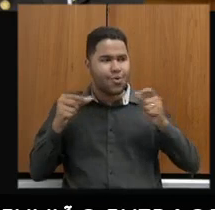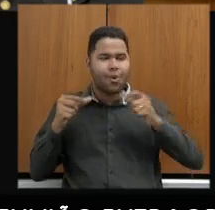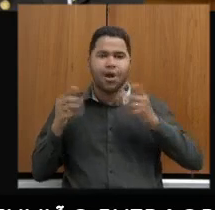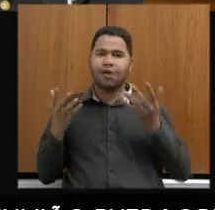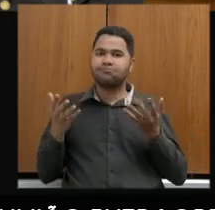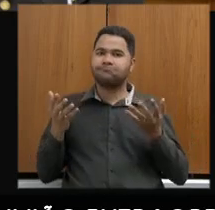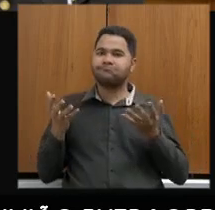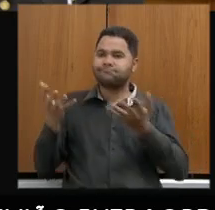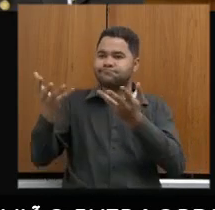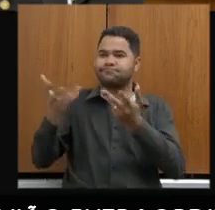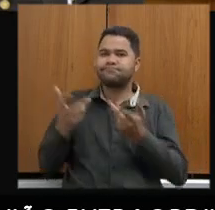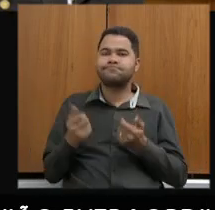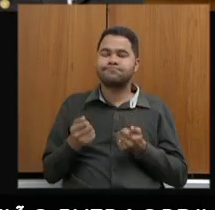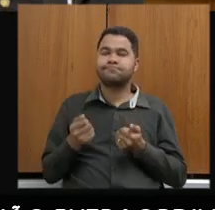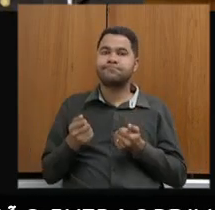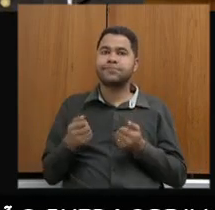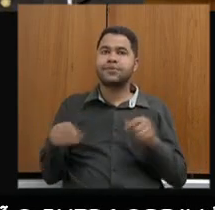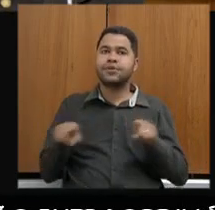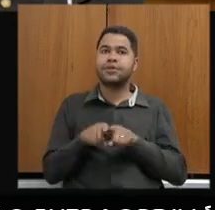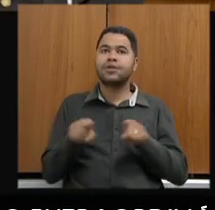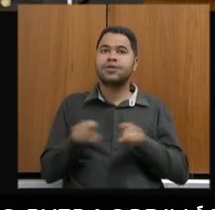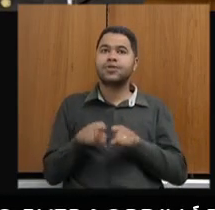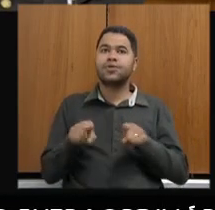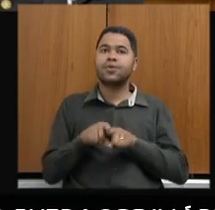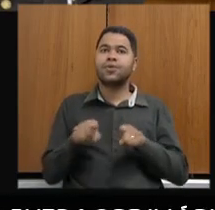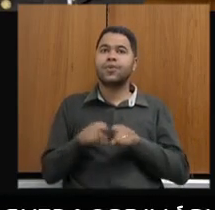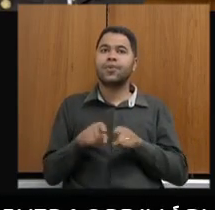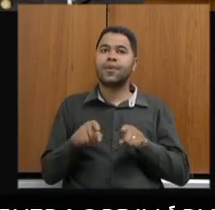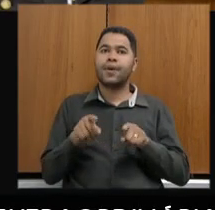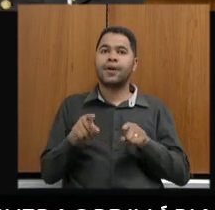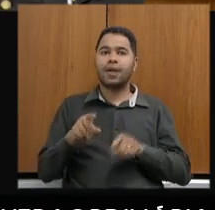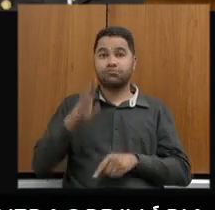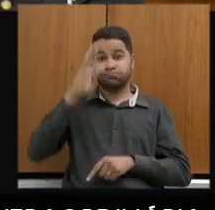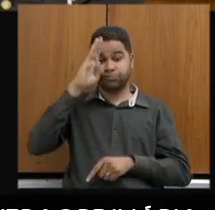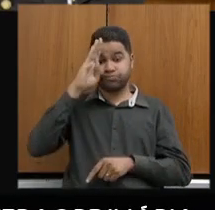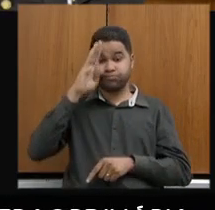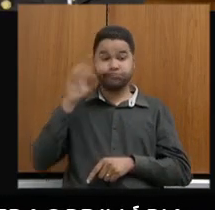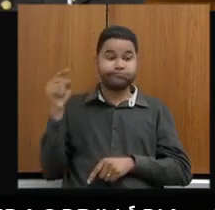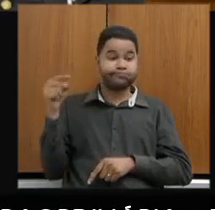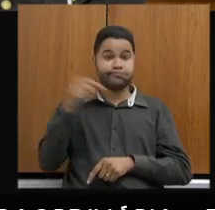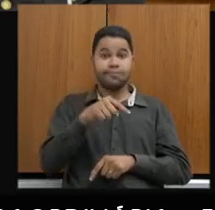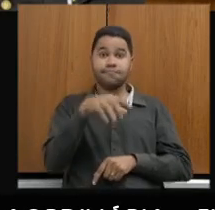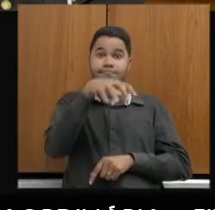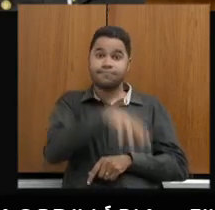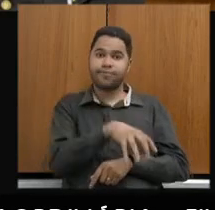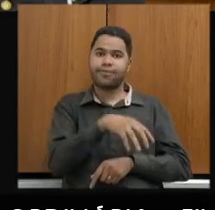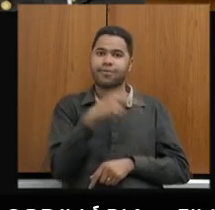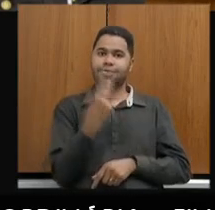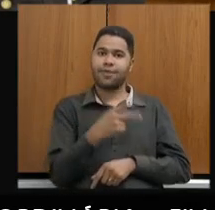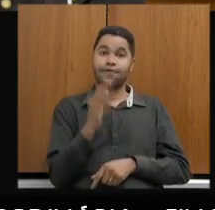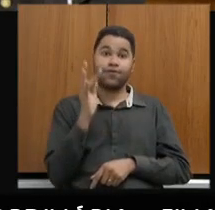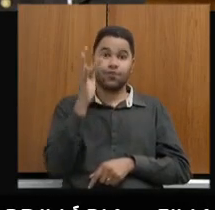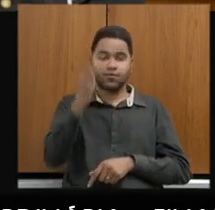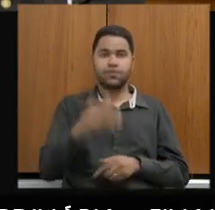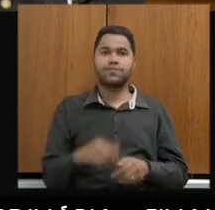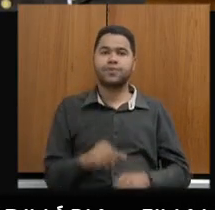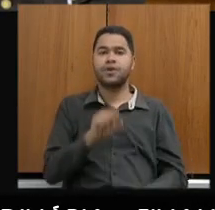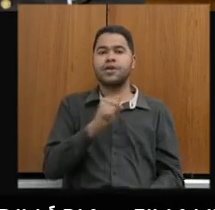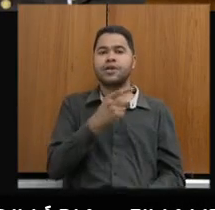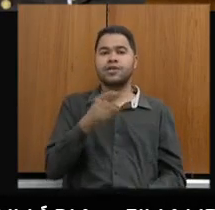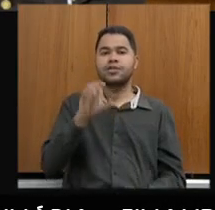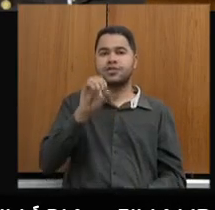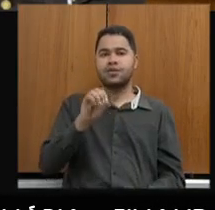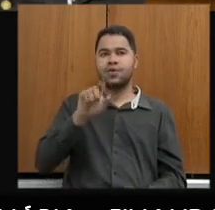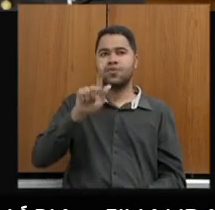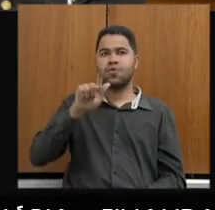poder receber até uma companhia independente no futuro próximo São Gonçalo do Rio